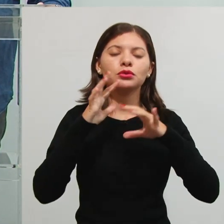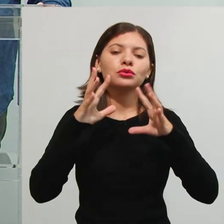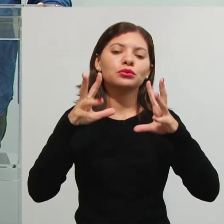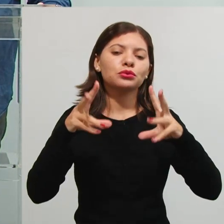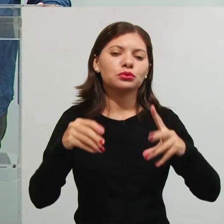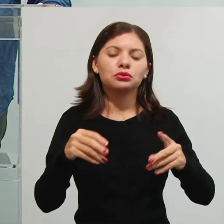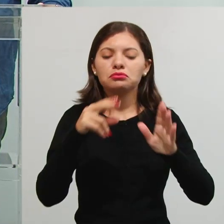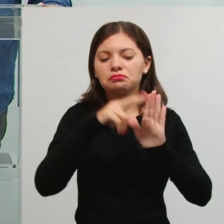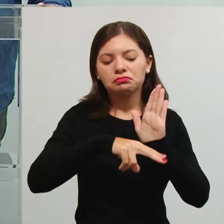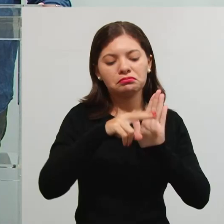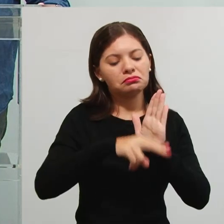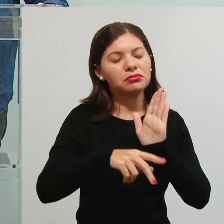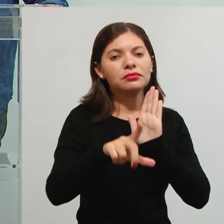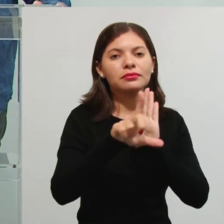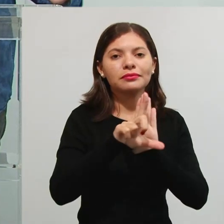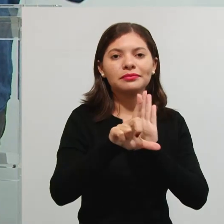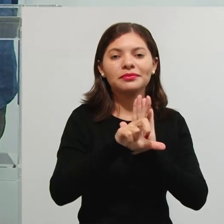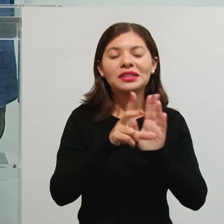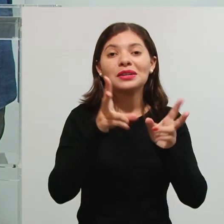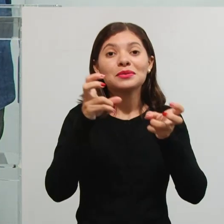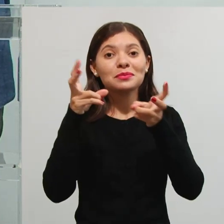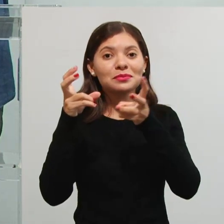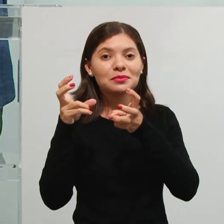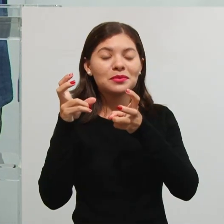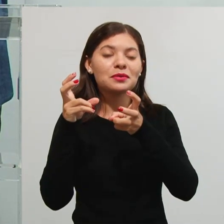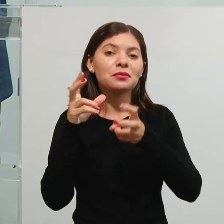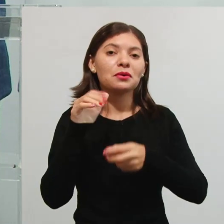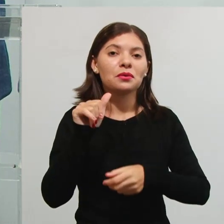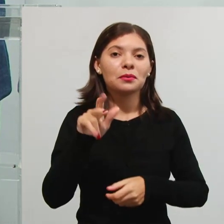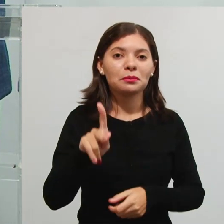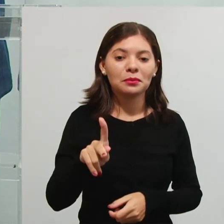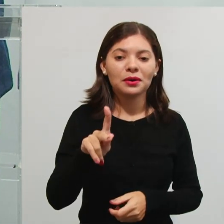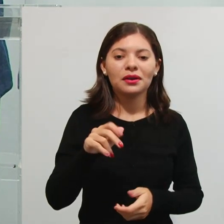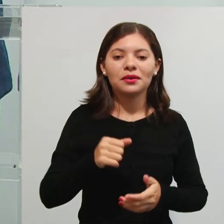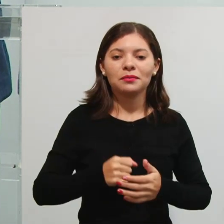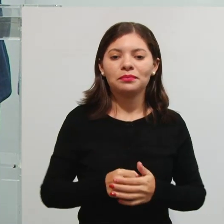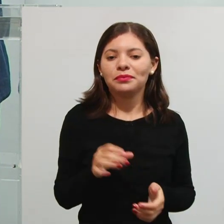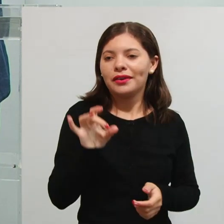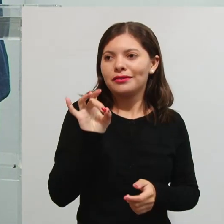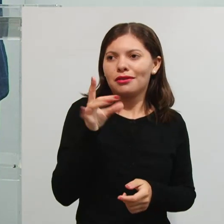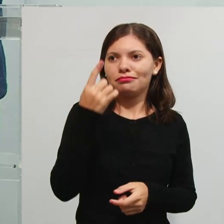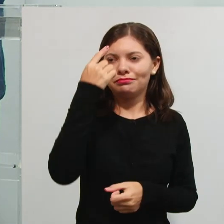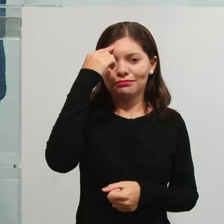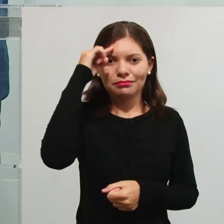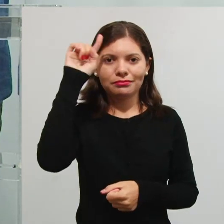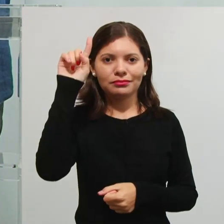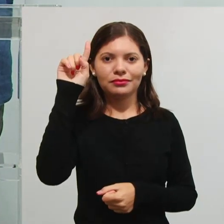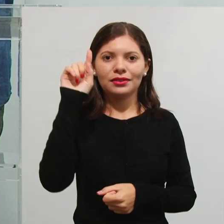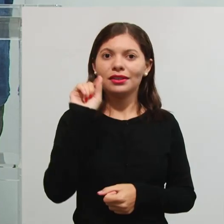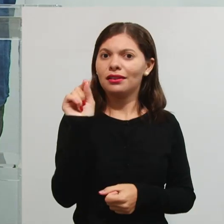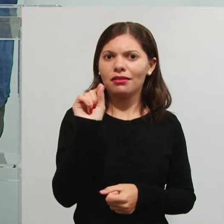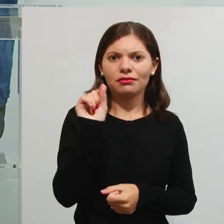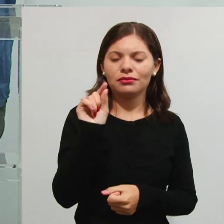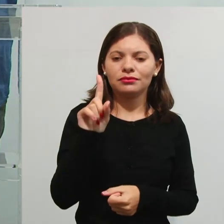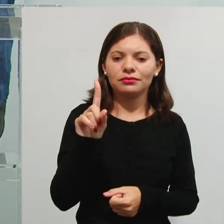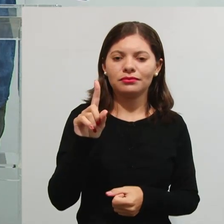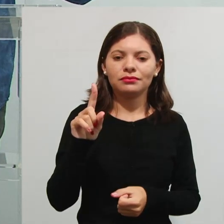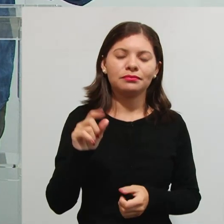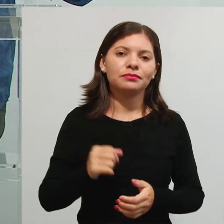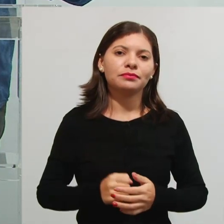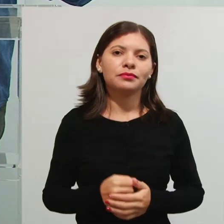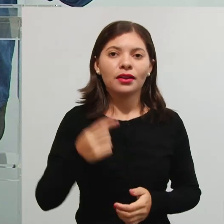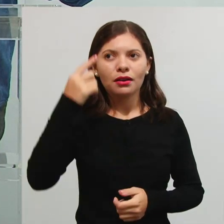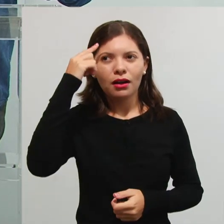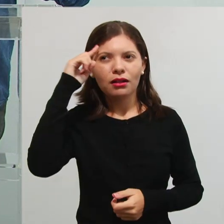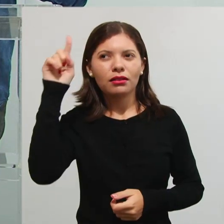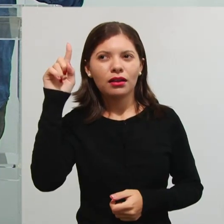das normas da lei. Então perceba que esse aplicativo da Uber não foi apenas uma ideia, mas foi uma ideia tirada do